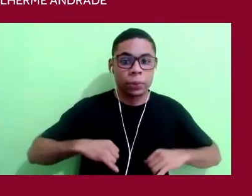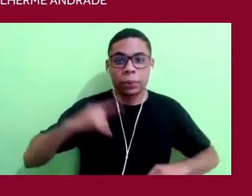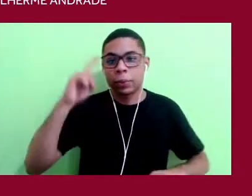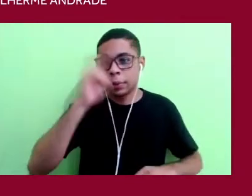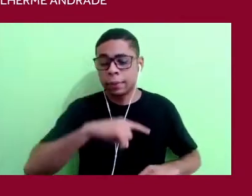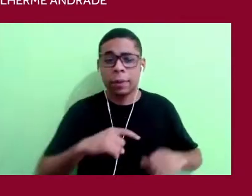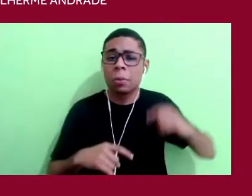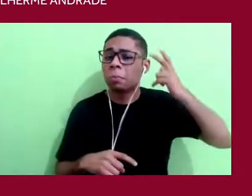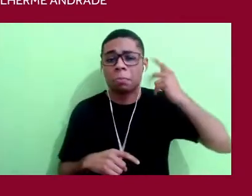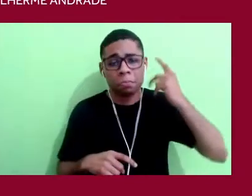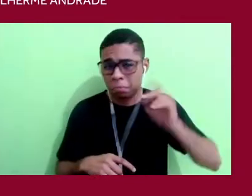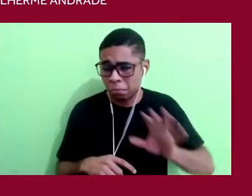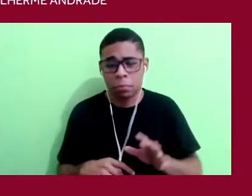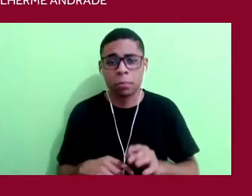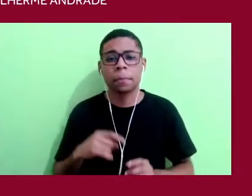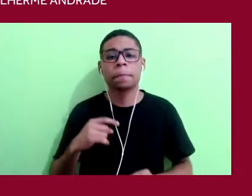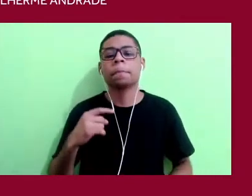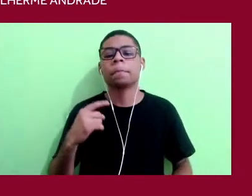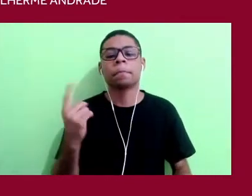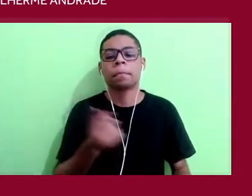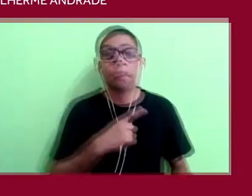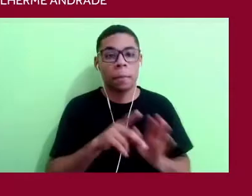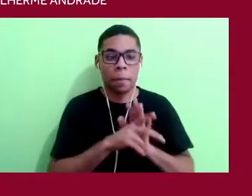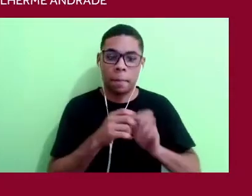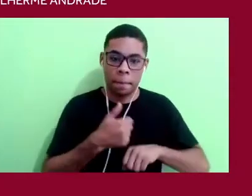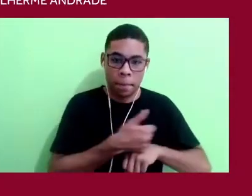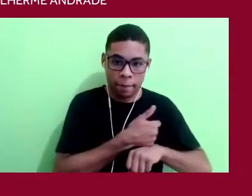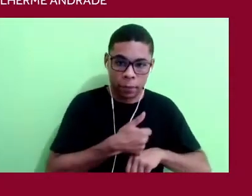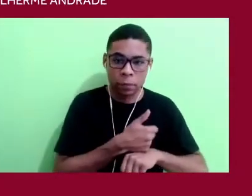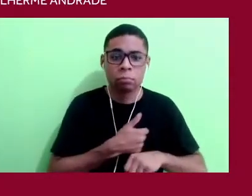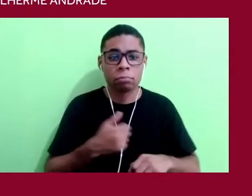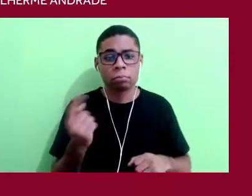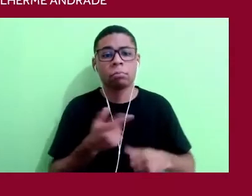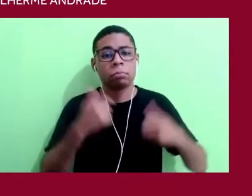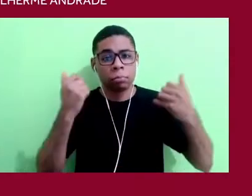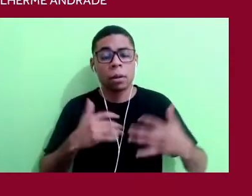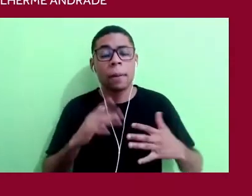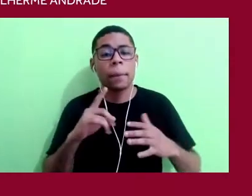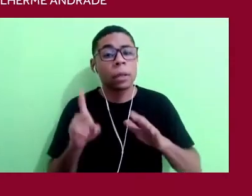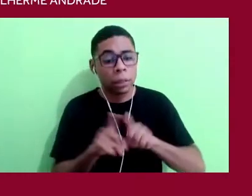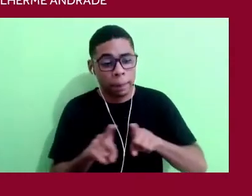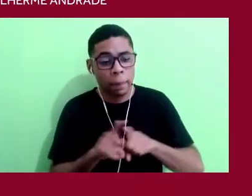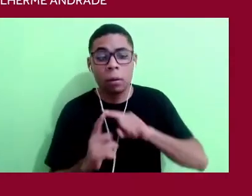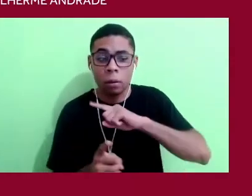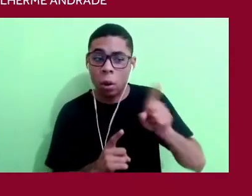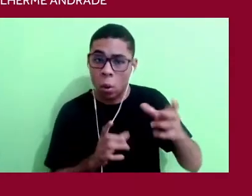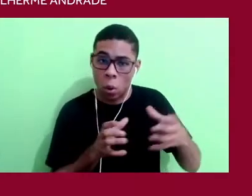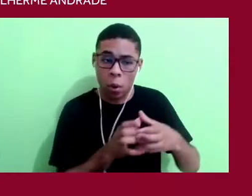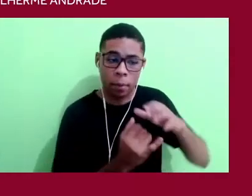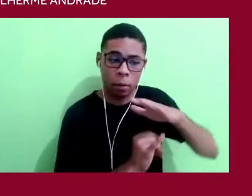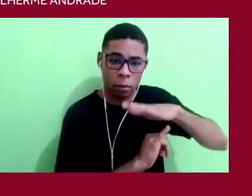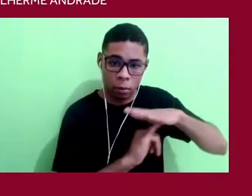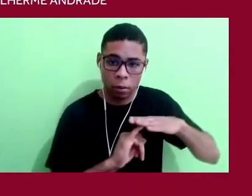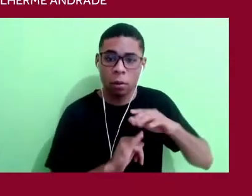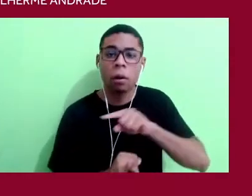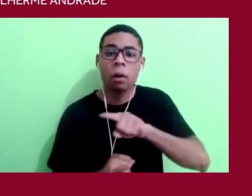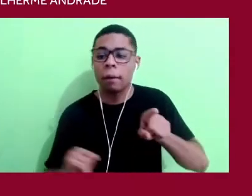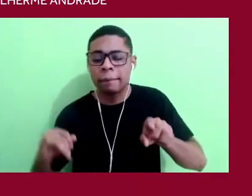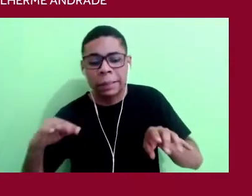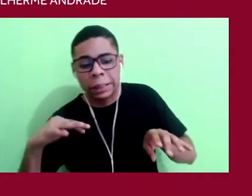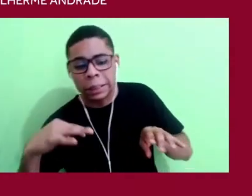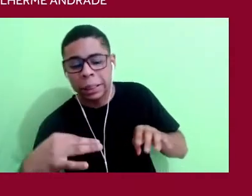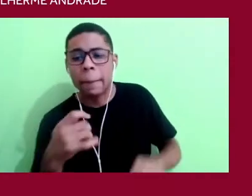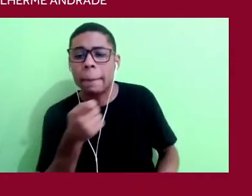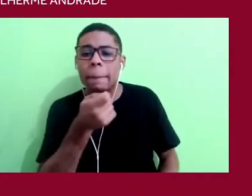Aí a gente falando enquanto profissionais, mas também as nossas instituições, elas têm pouca